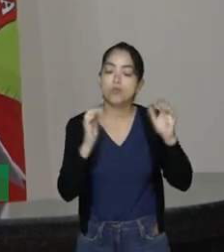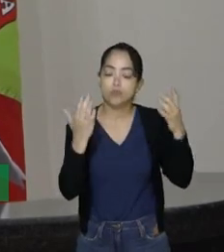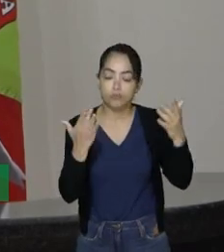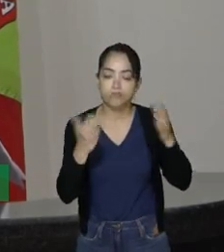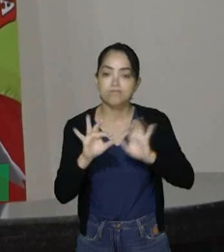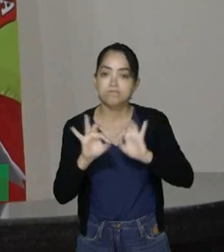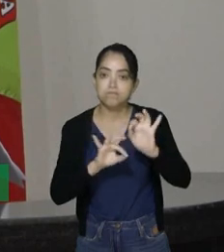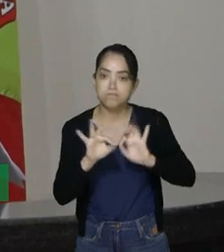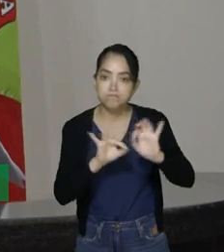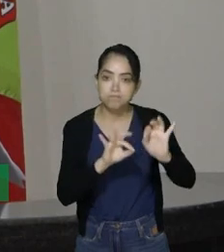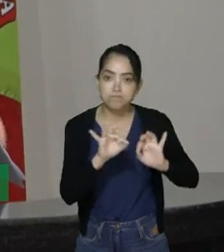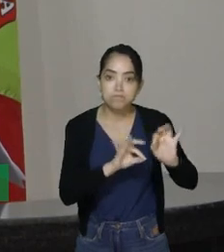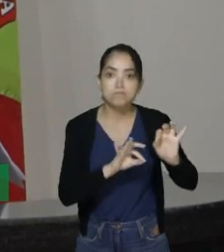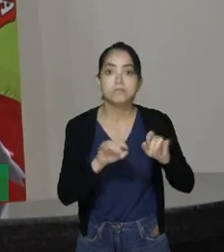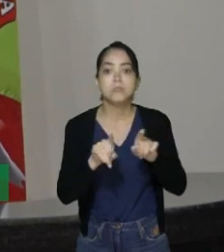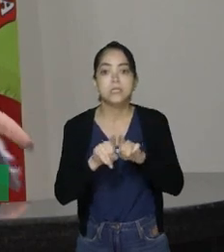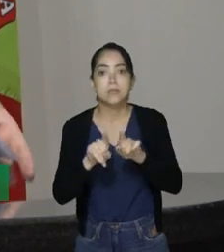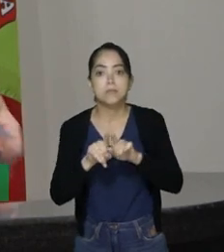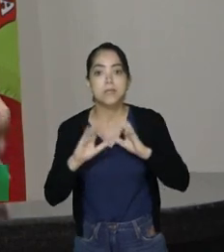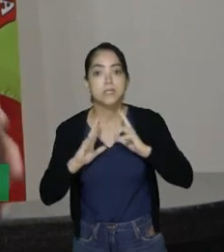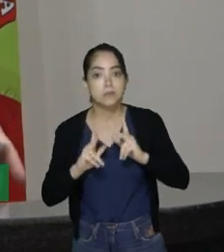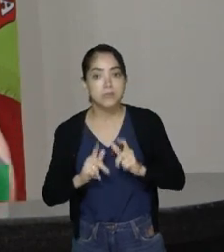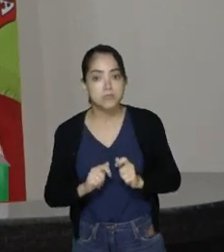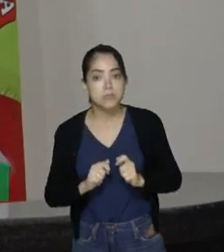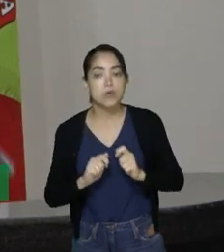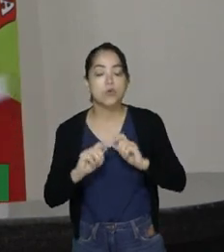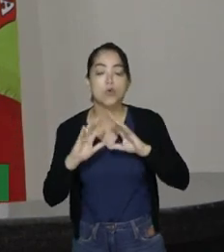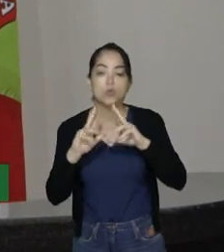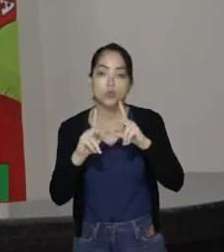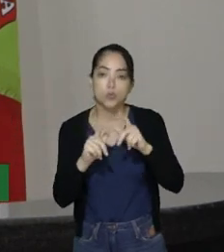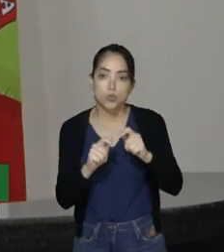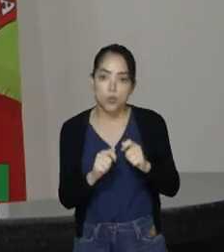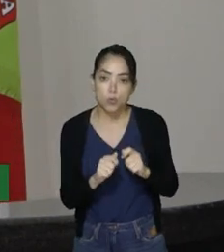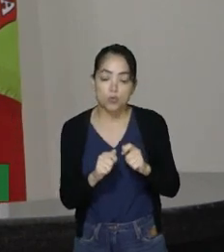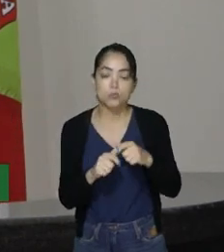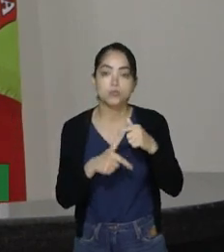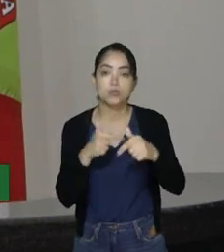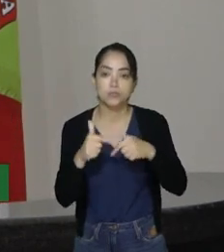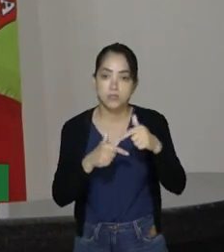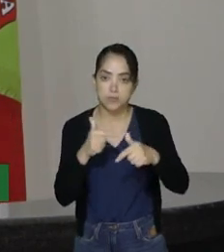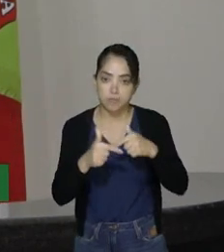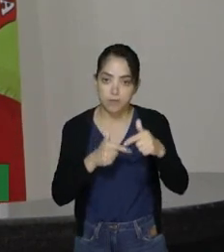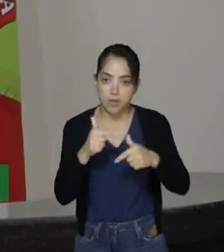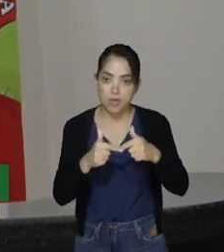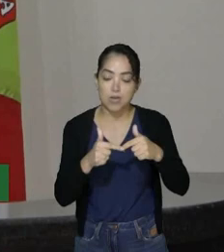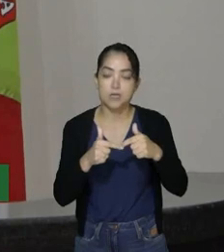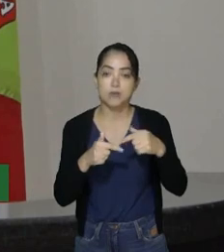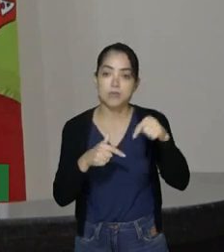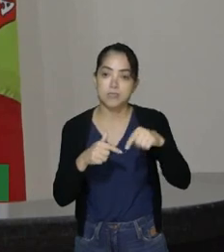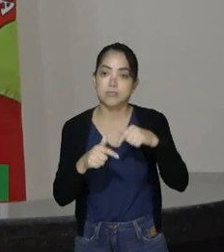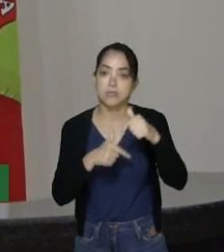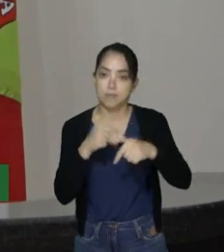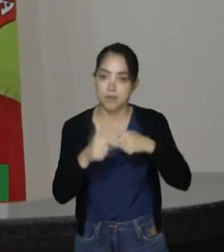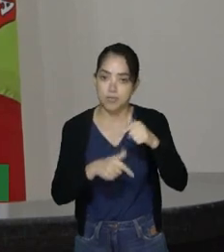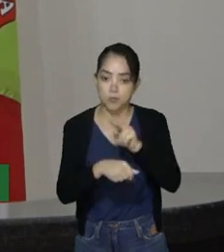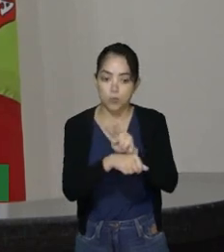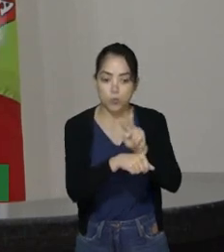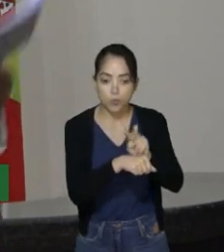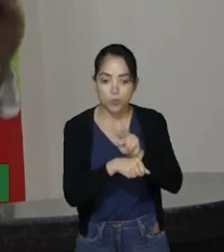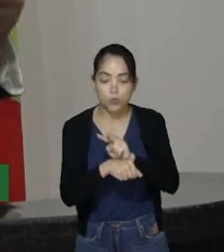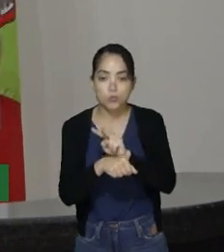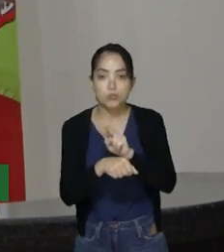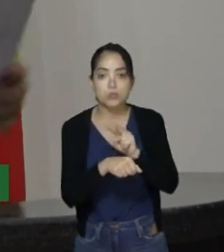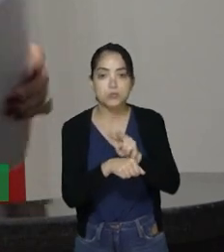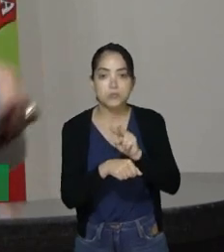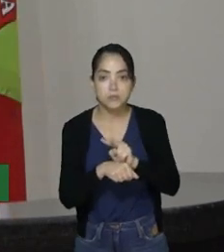preparadas, ao pessoal da limpeza, enfim, a todos que embaixo desse teto preservam o que há de mais